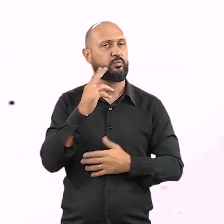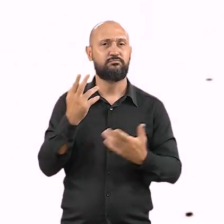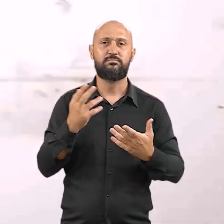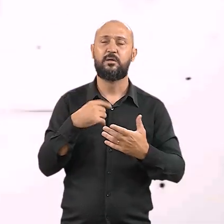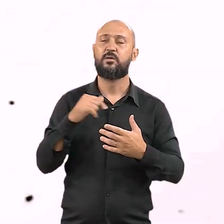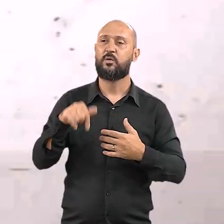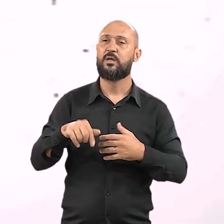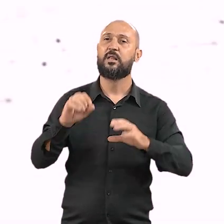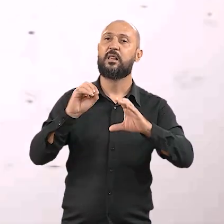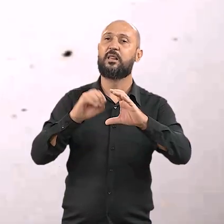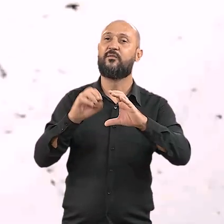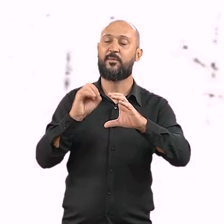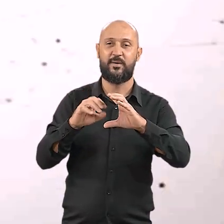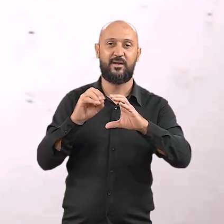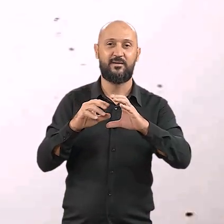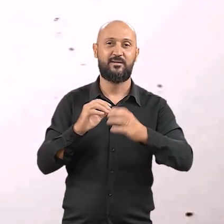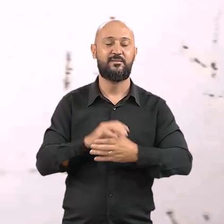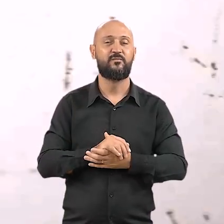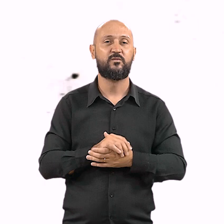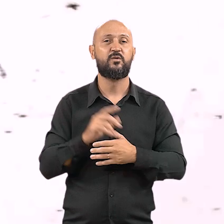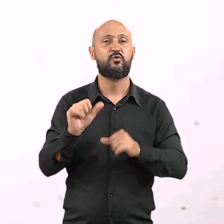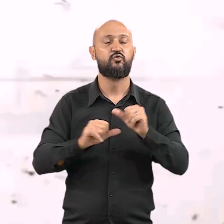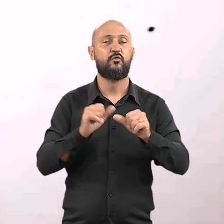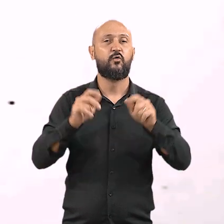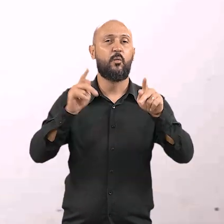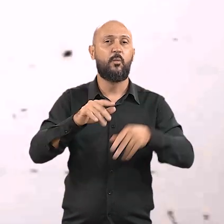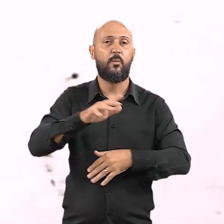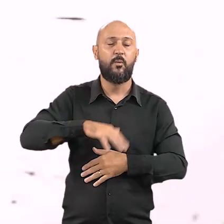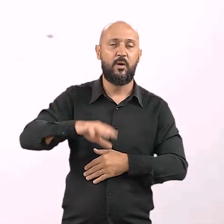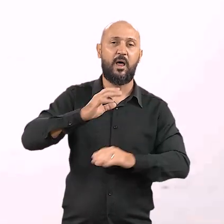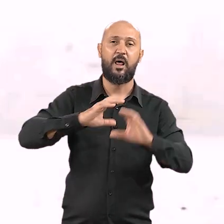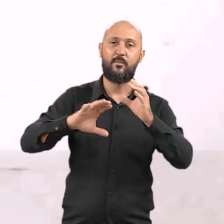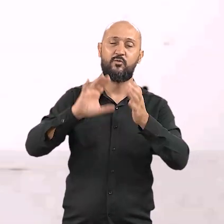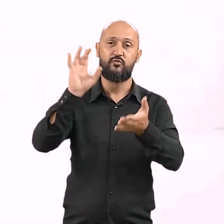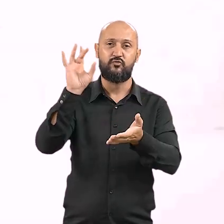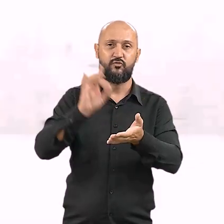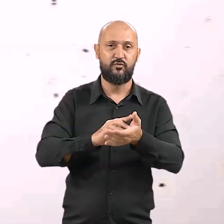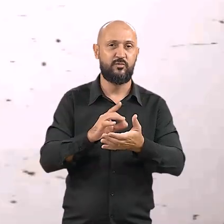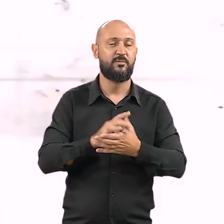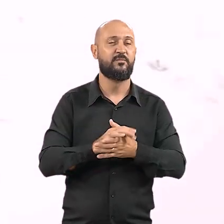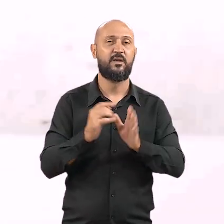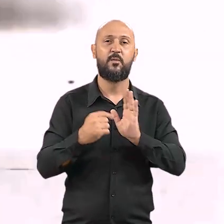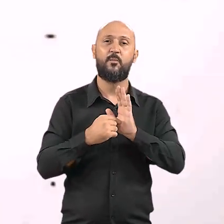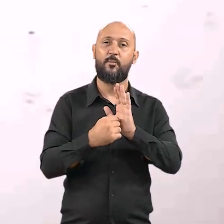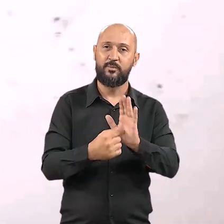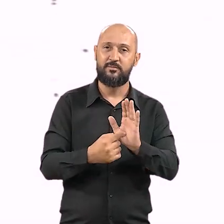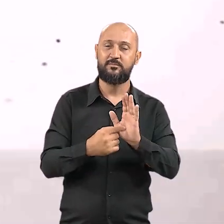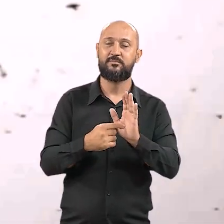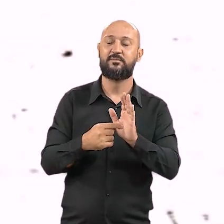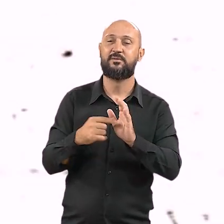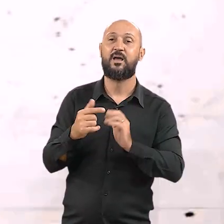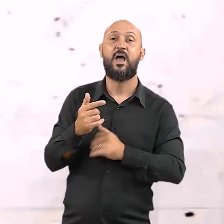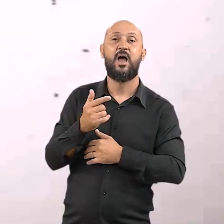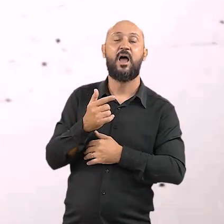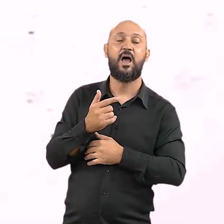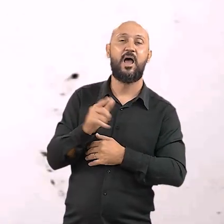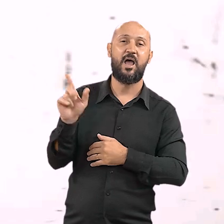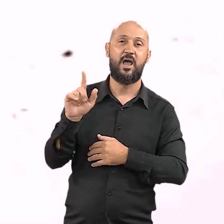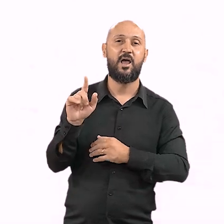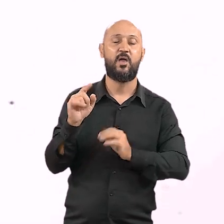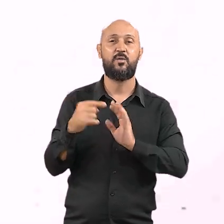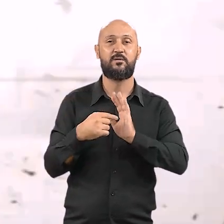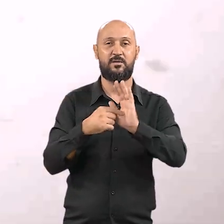um clipe pra TV Morena, aquele que tornou popular a música, Bem porque popular. realmente aí exibiu. É